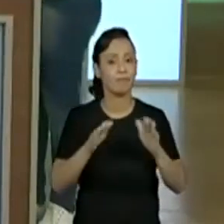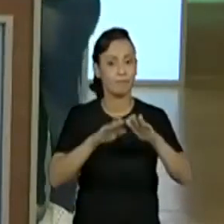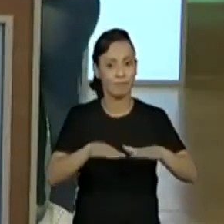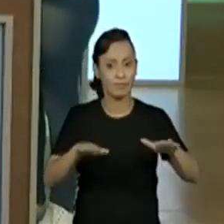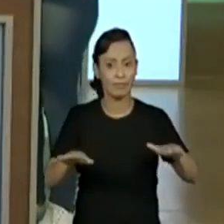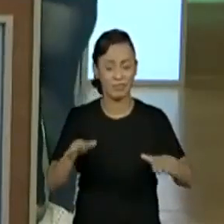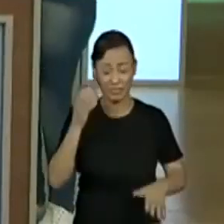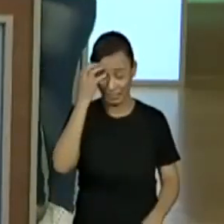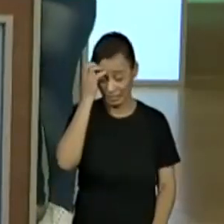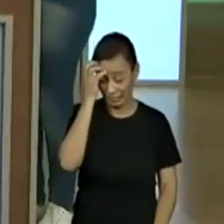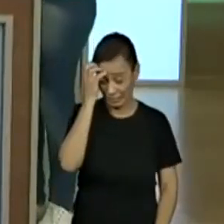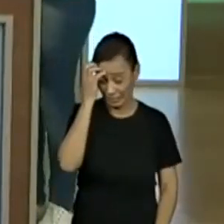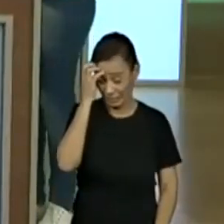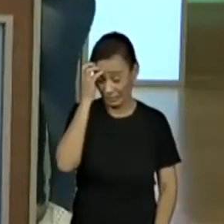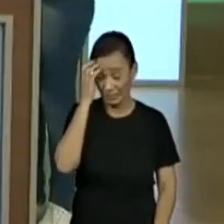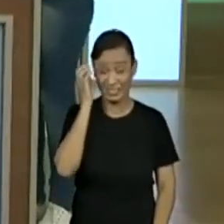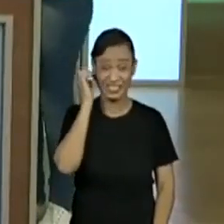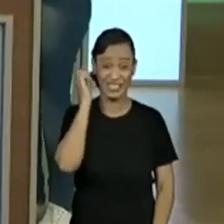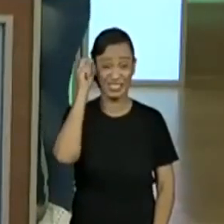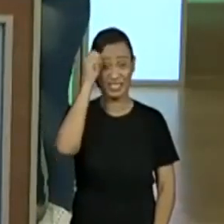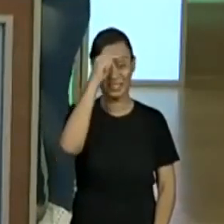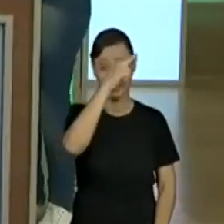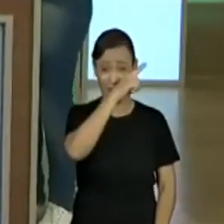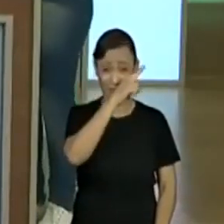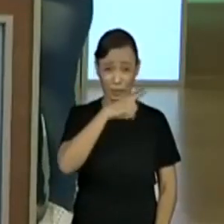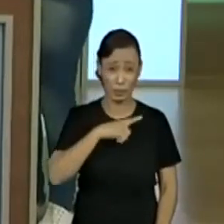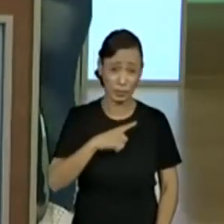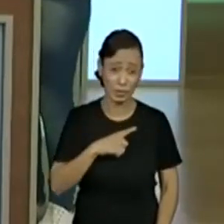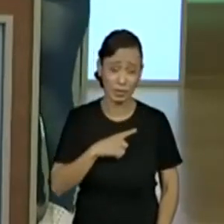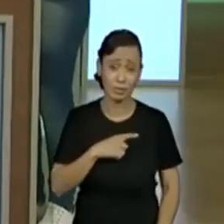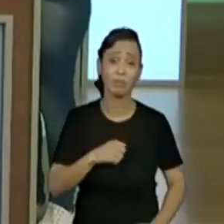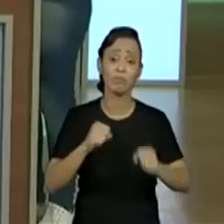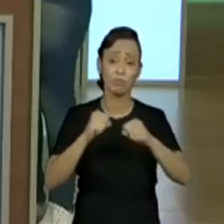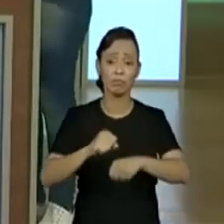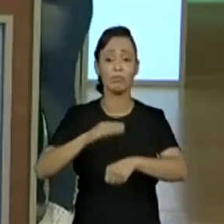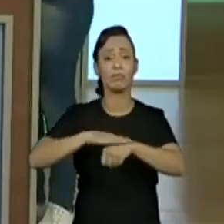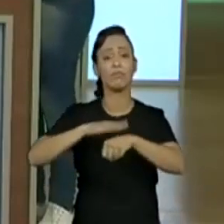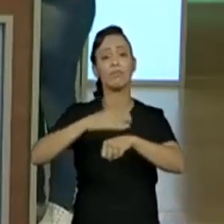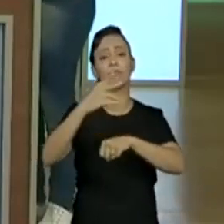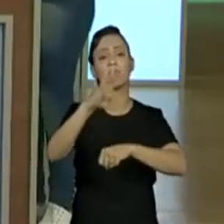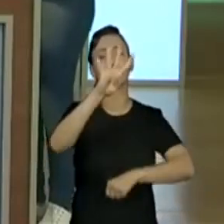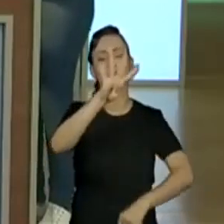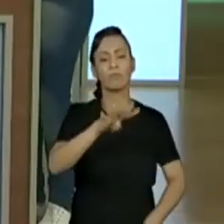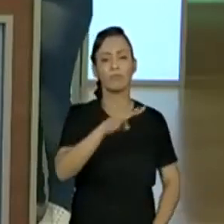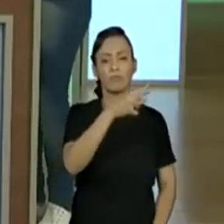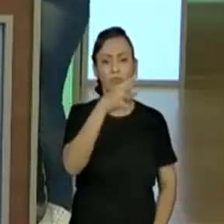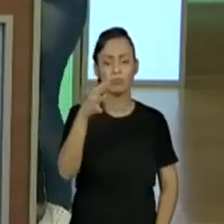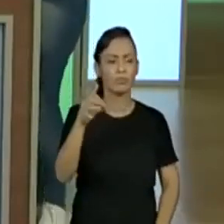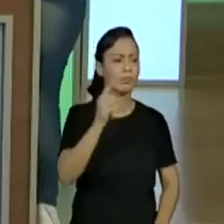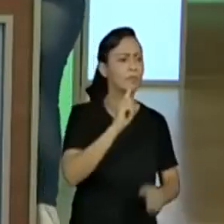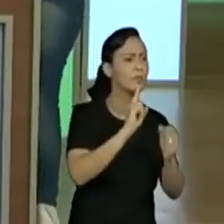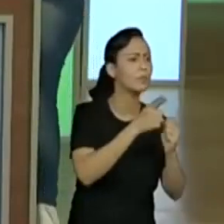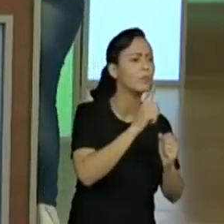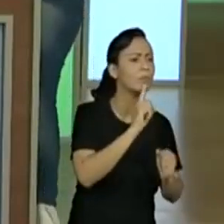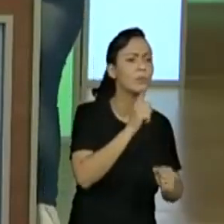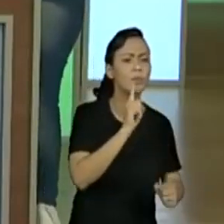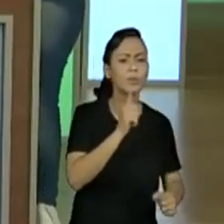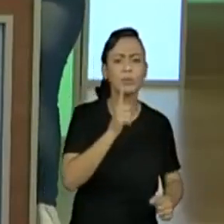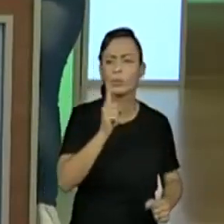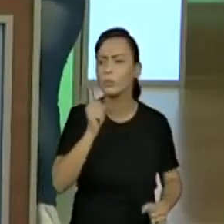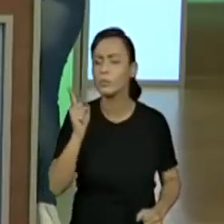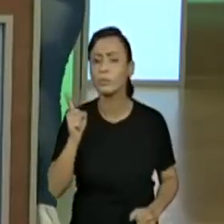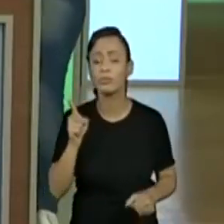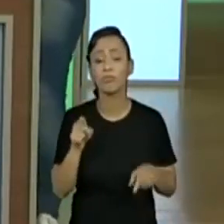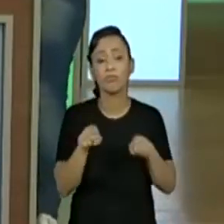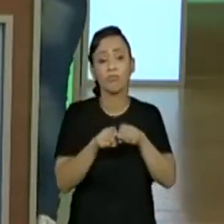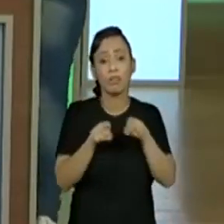muito desafiador podem até fazer uma marcação, isso. né? Isso. Colocar, apagar o número e ir pulando para poder contar